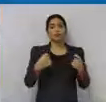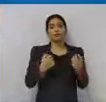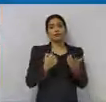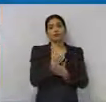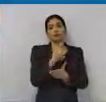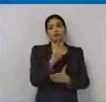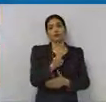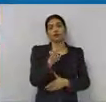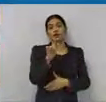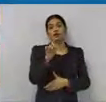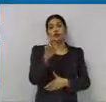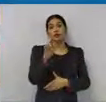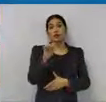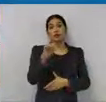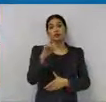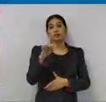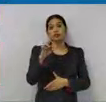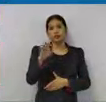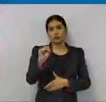Segunda obra.